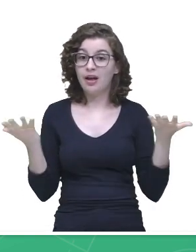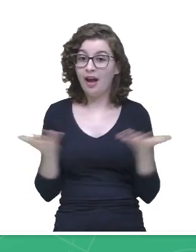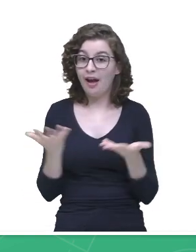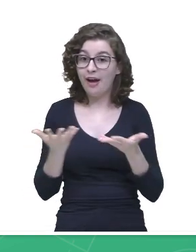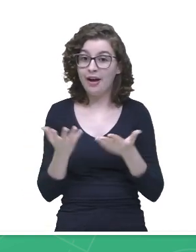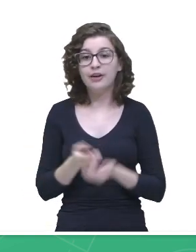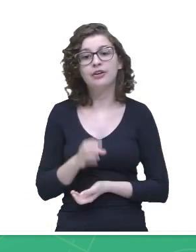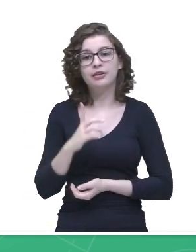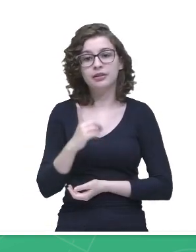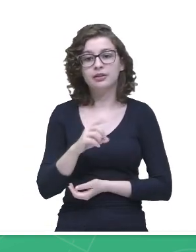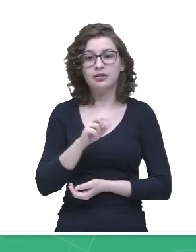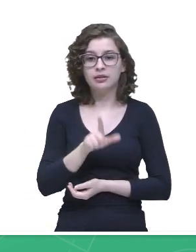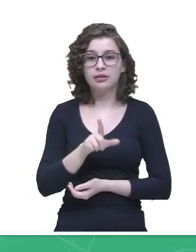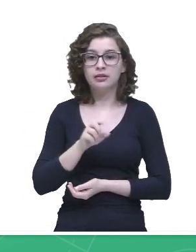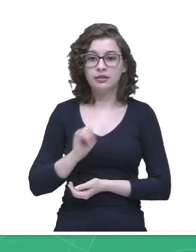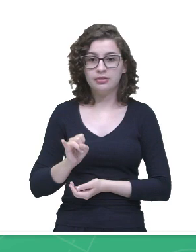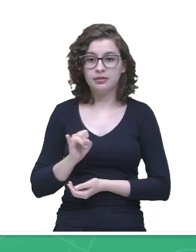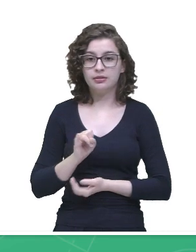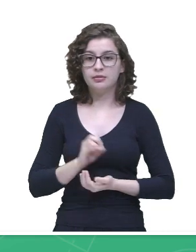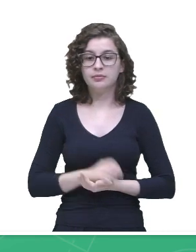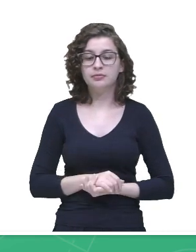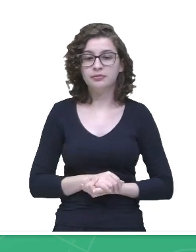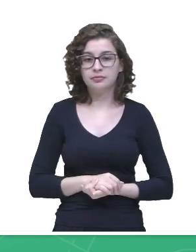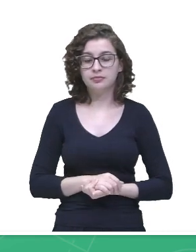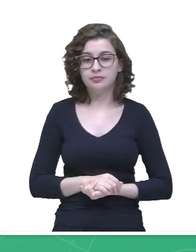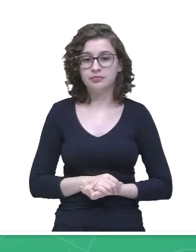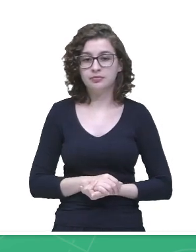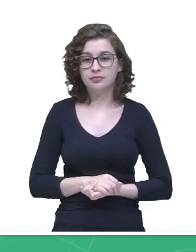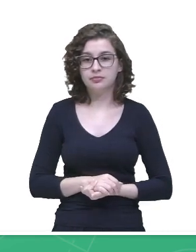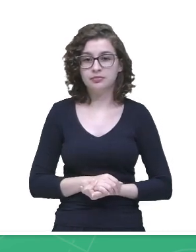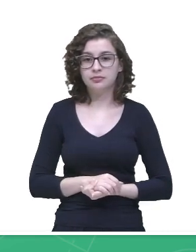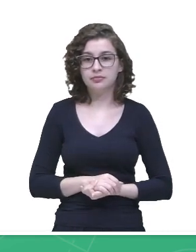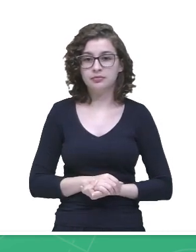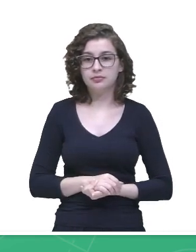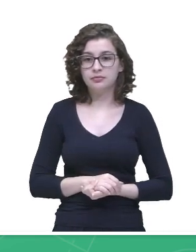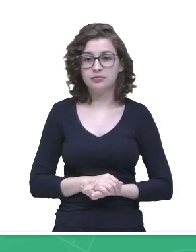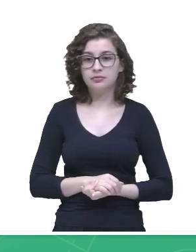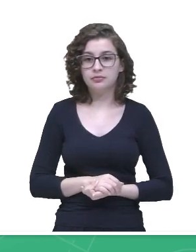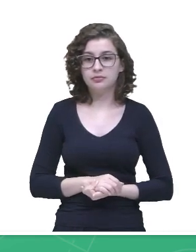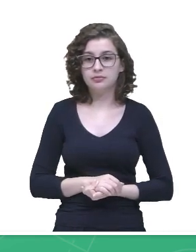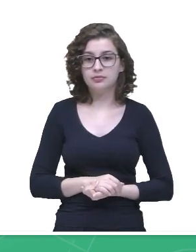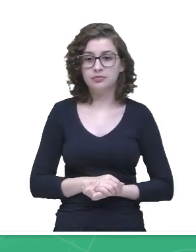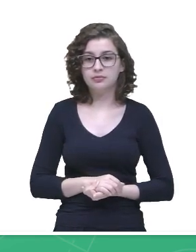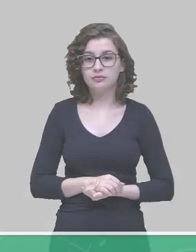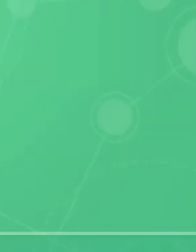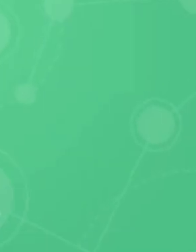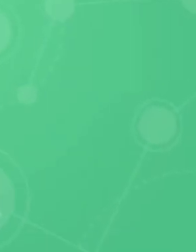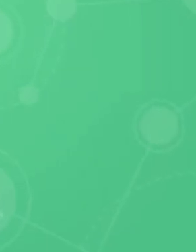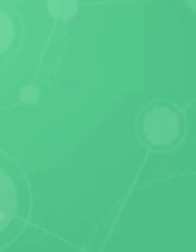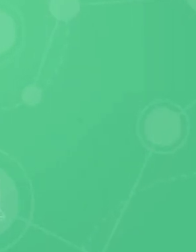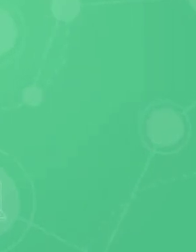para a nossa dinâmica local interativa. Vamos lá?